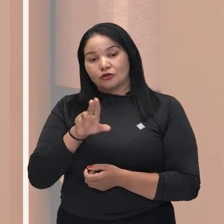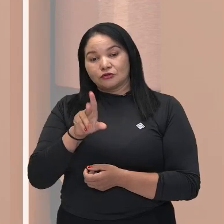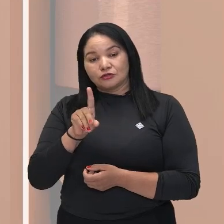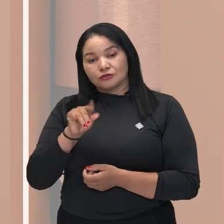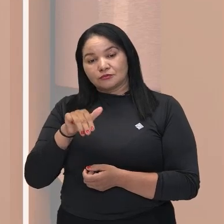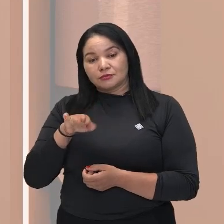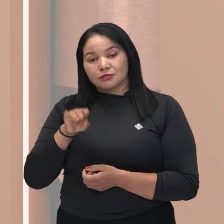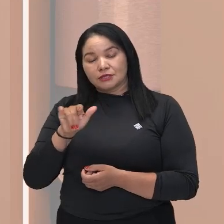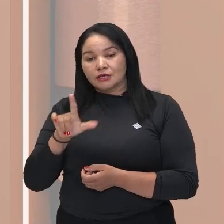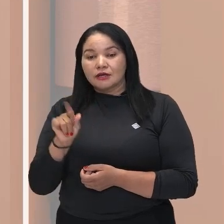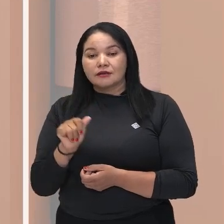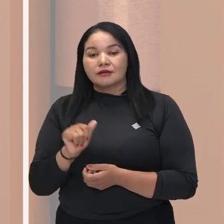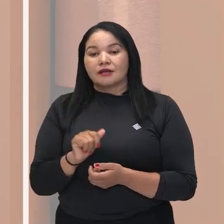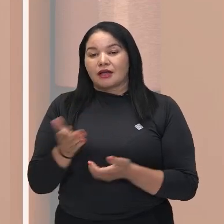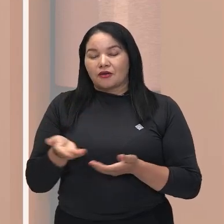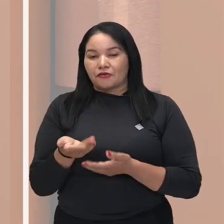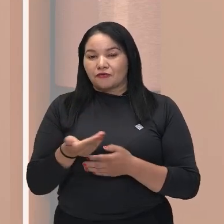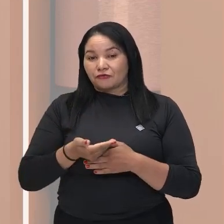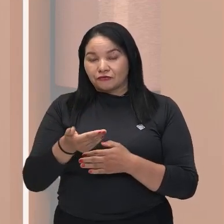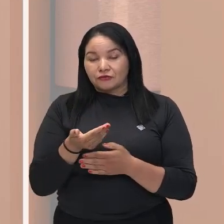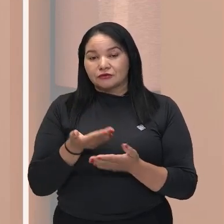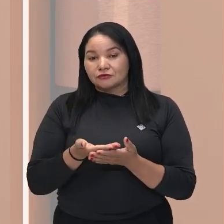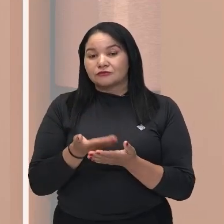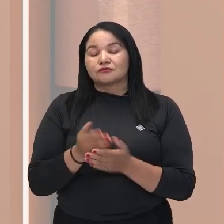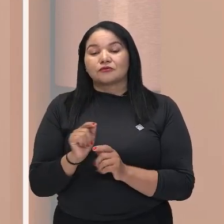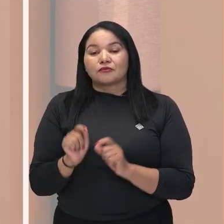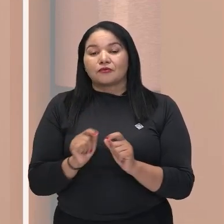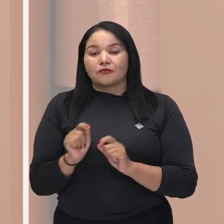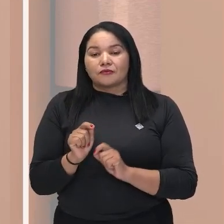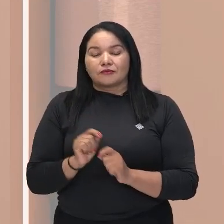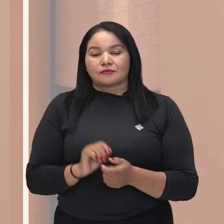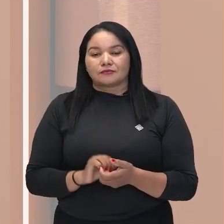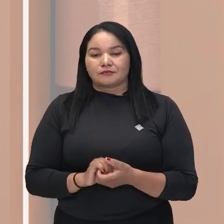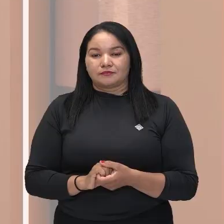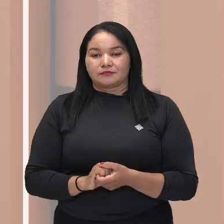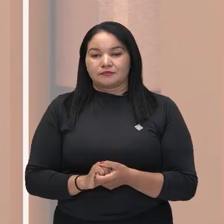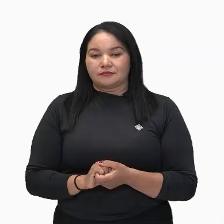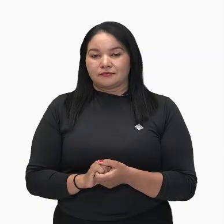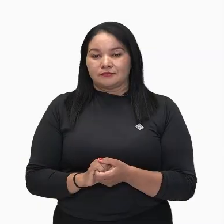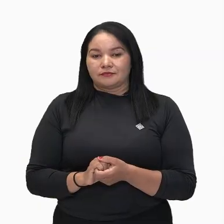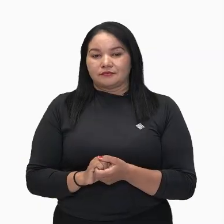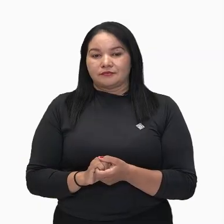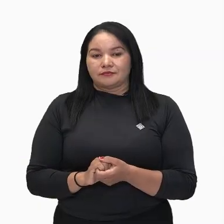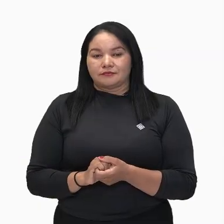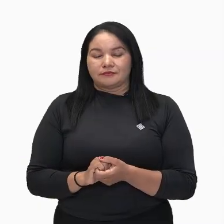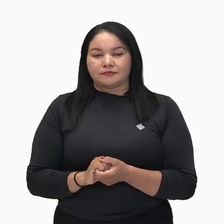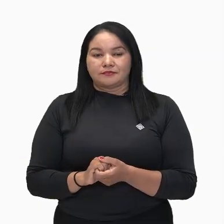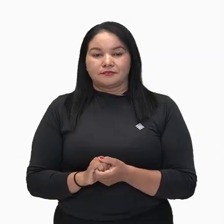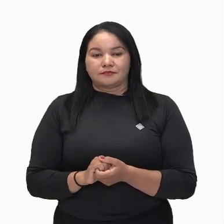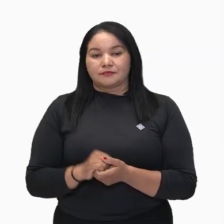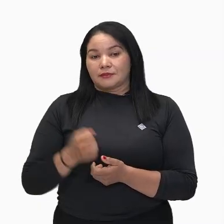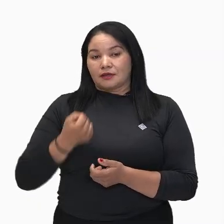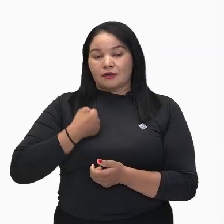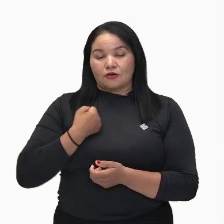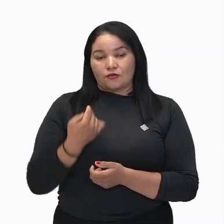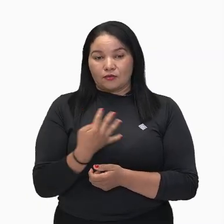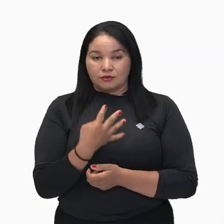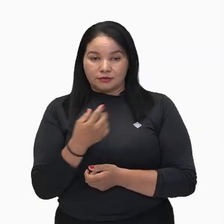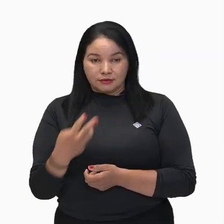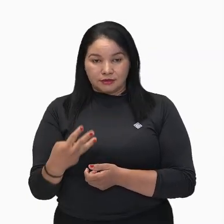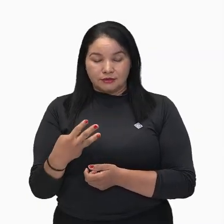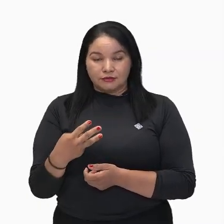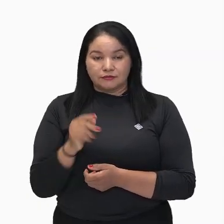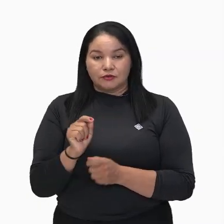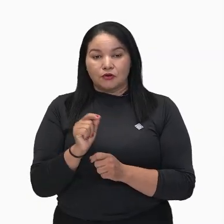Ludmila Dutra. Vamos agora verificar o que estudaremos na nossa aula 43. Na aula 43,